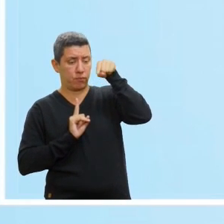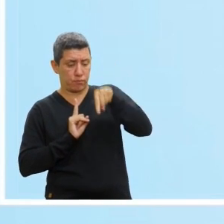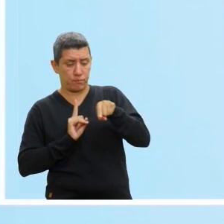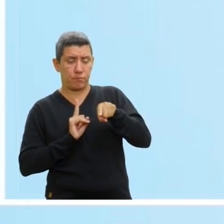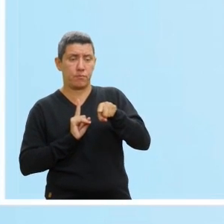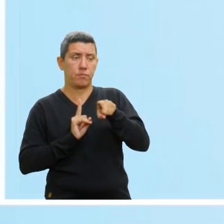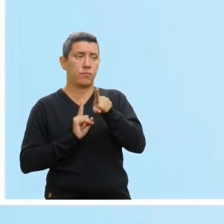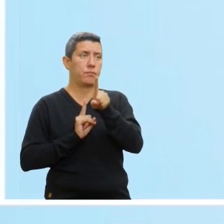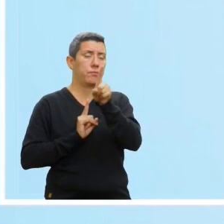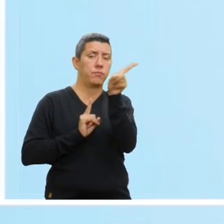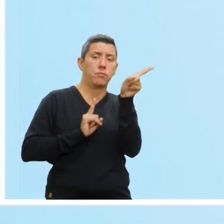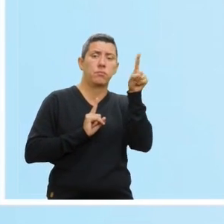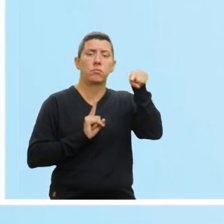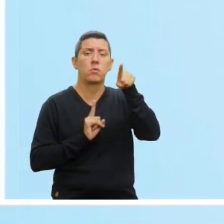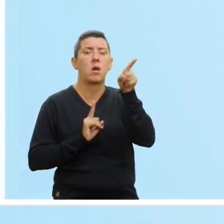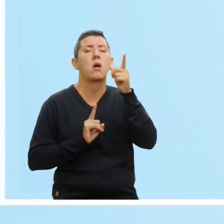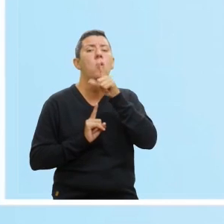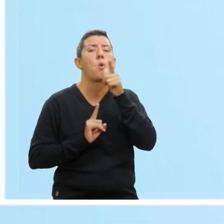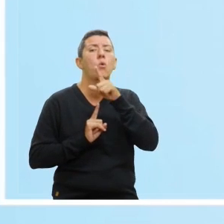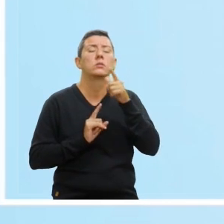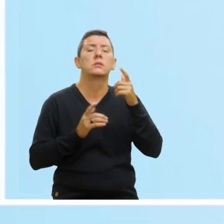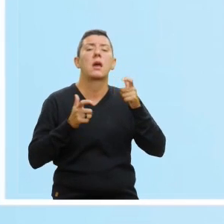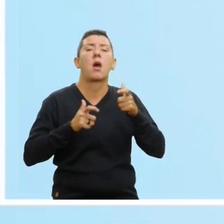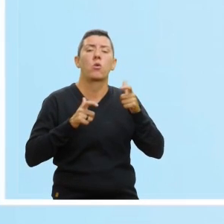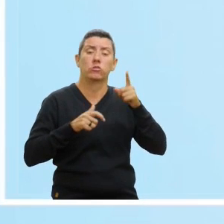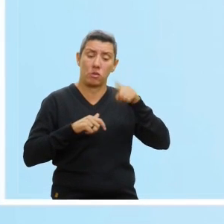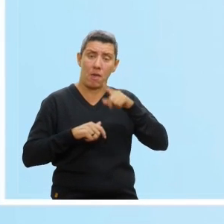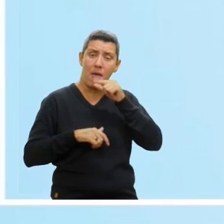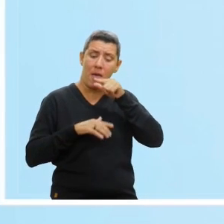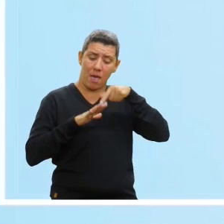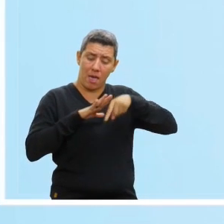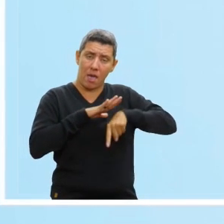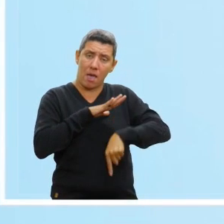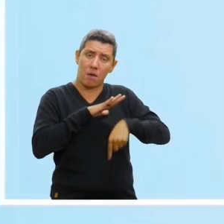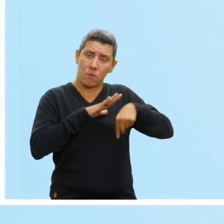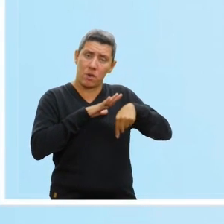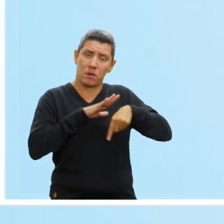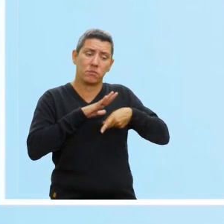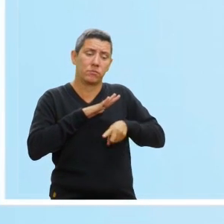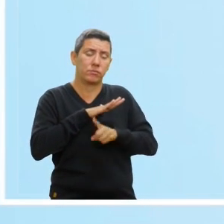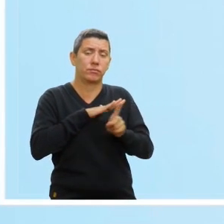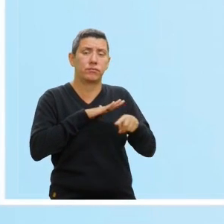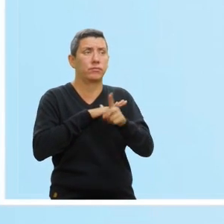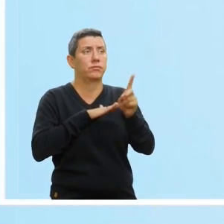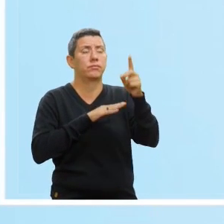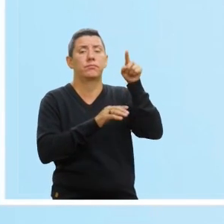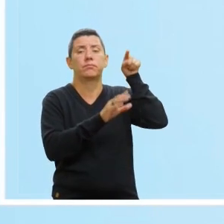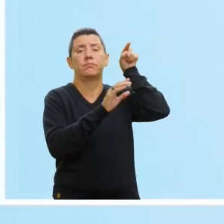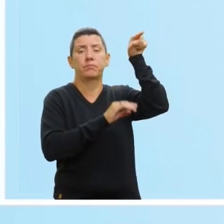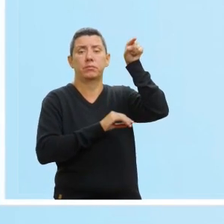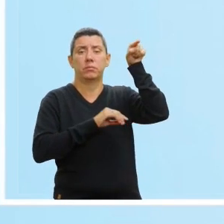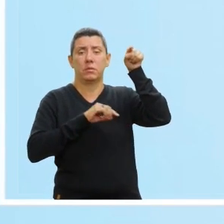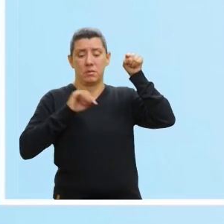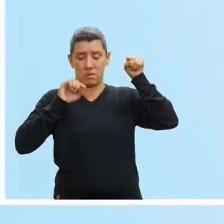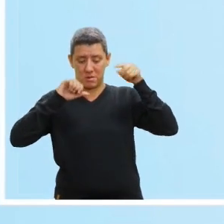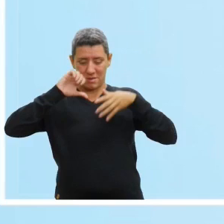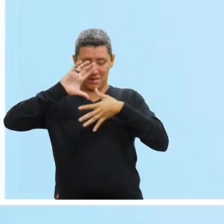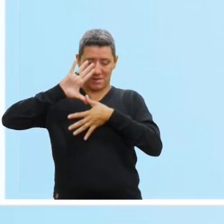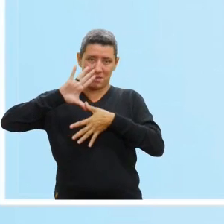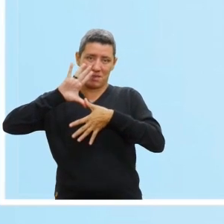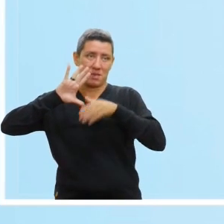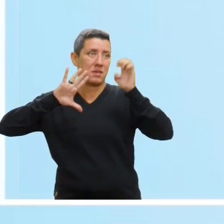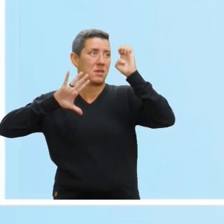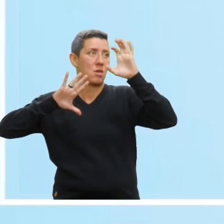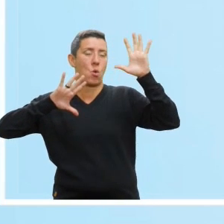país, ele vai utilizar um cabo submarino para chegar até esse outro continente, né? Então,